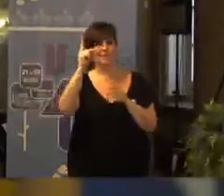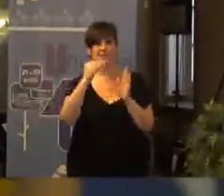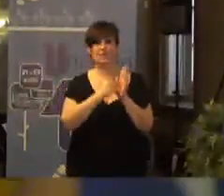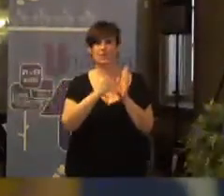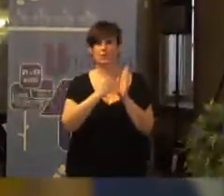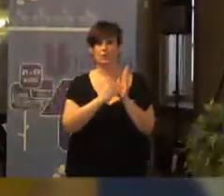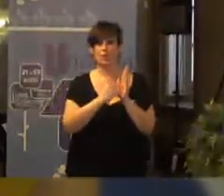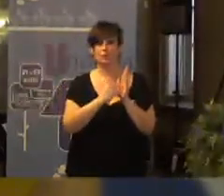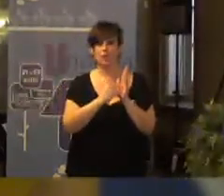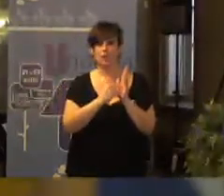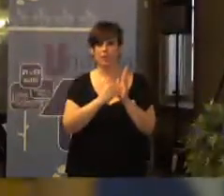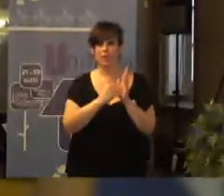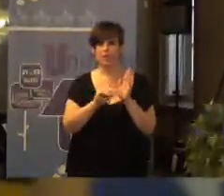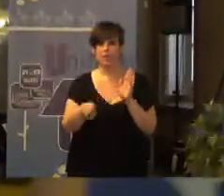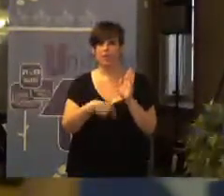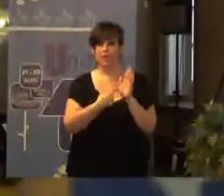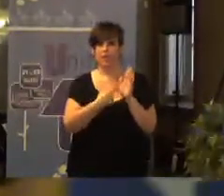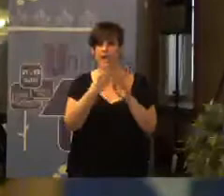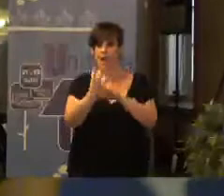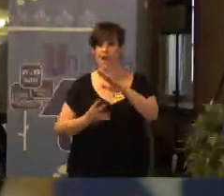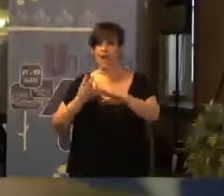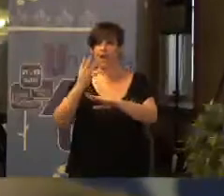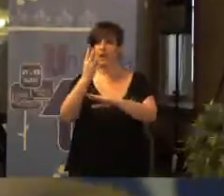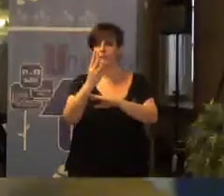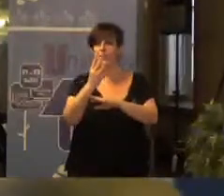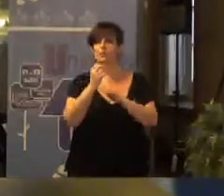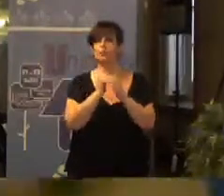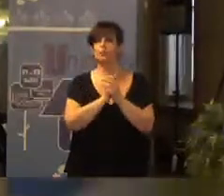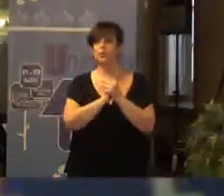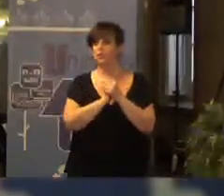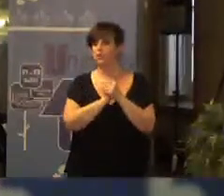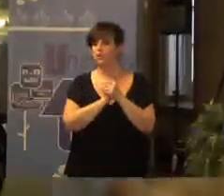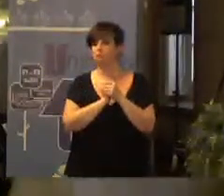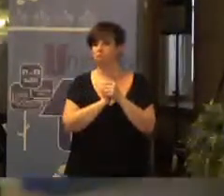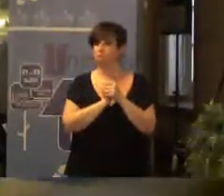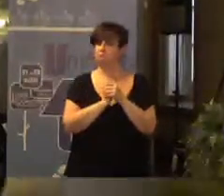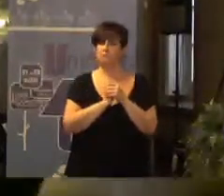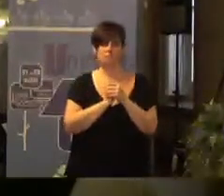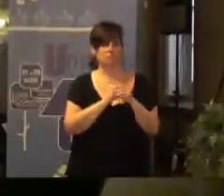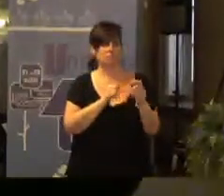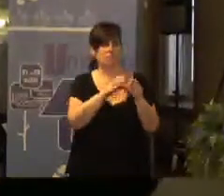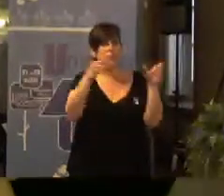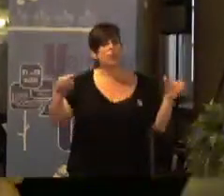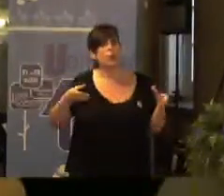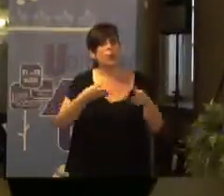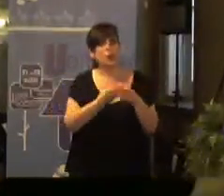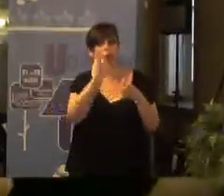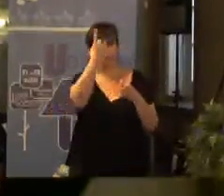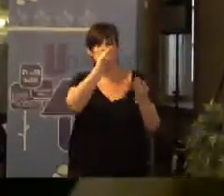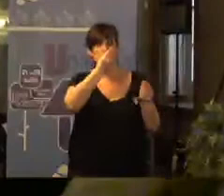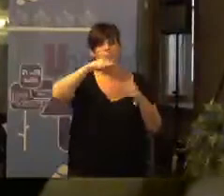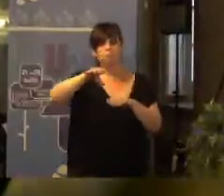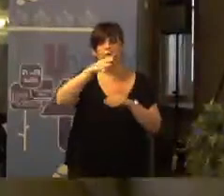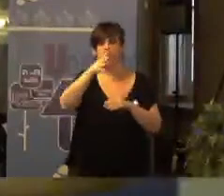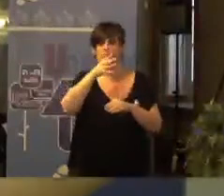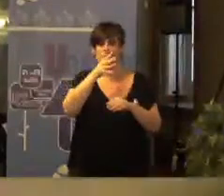na legislatura a xeringonza viuse suplantada por un acordo entre o Partido Socialista, entre o